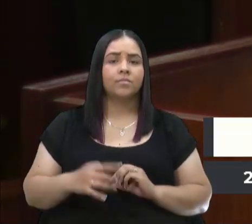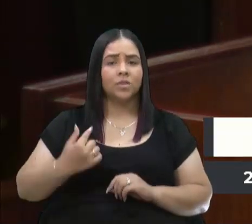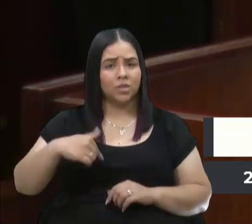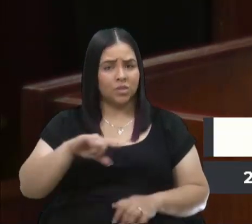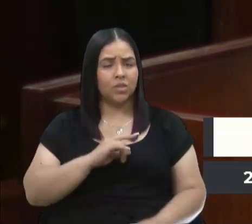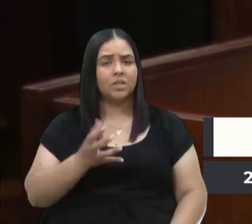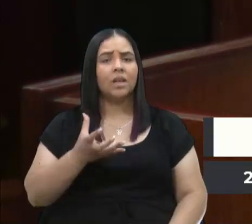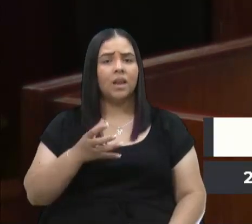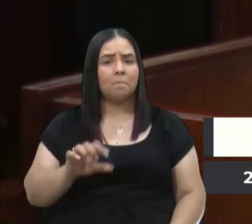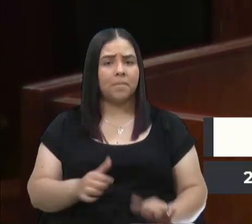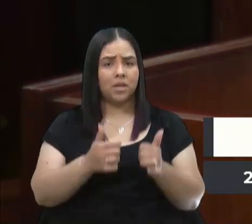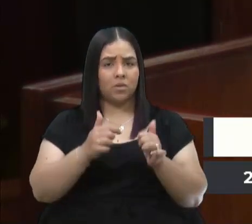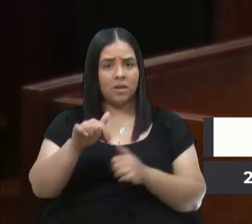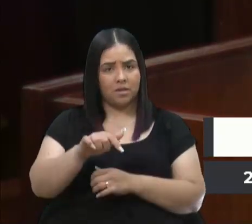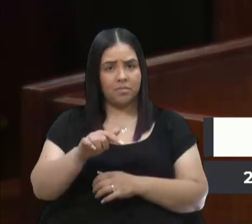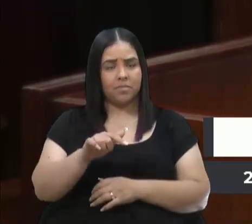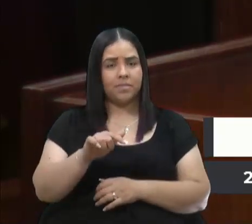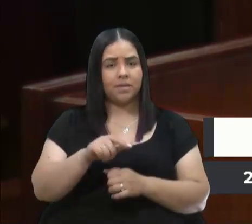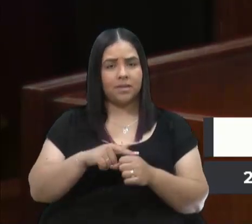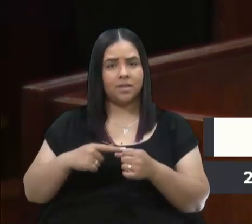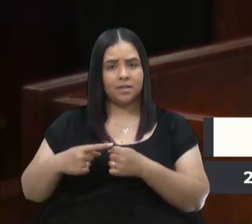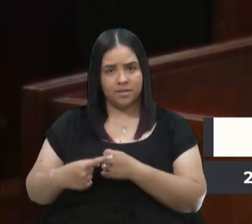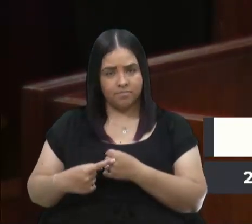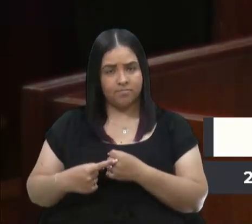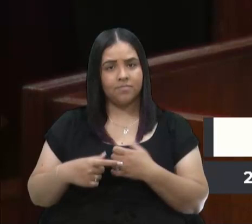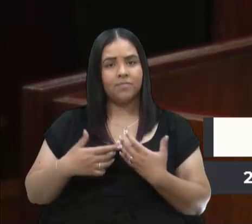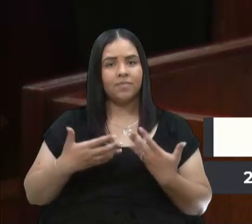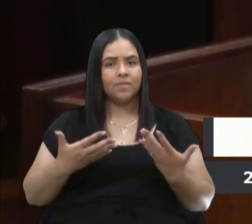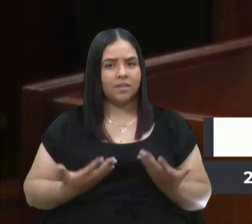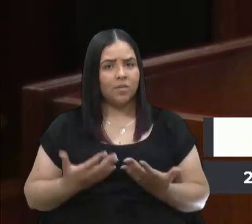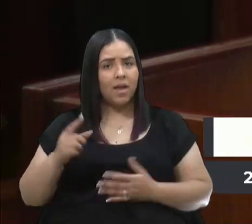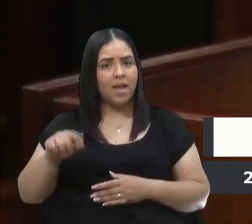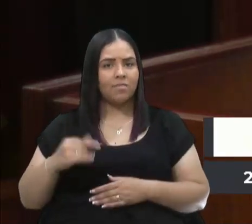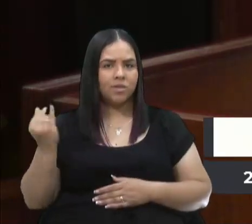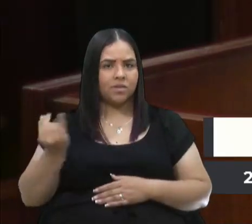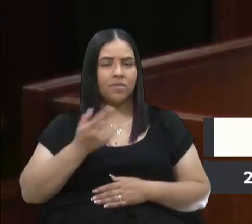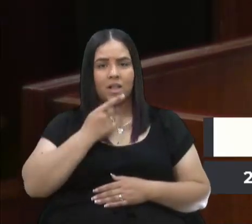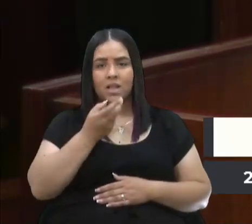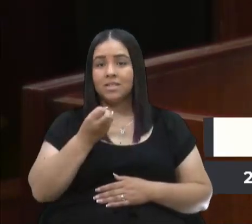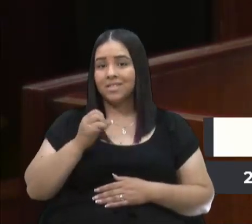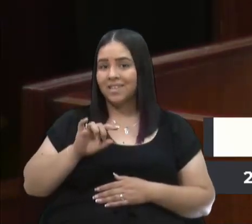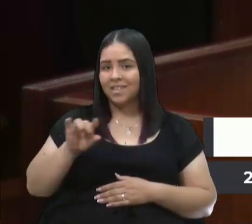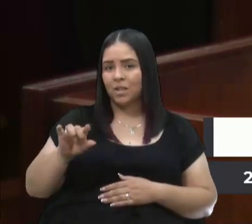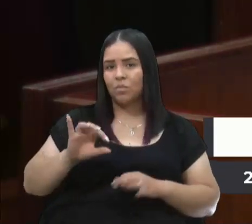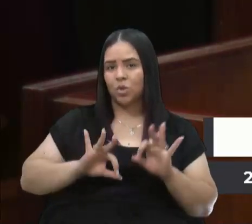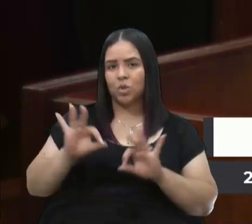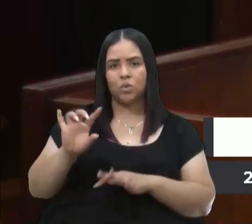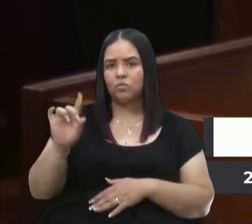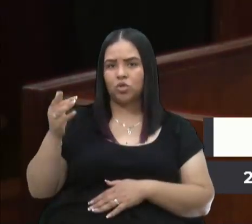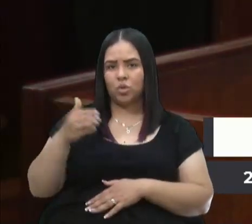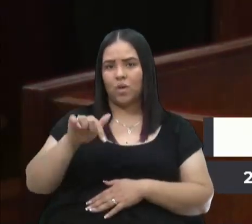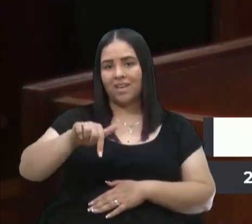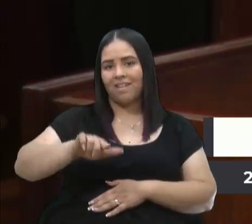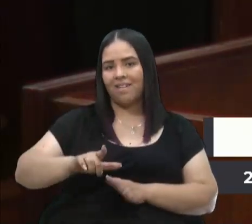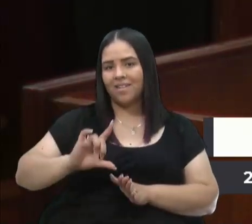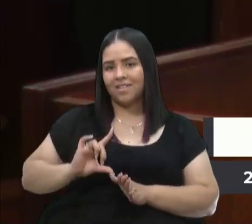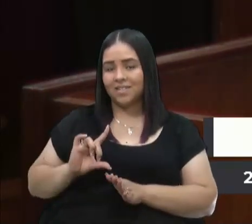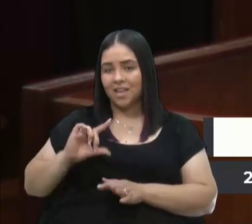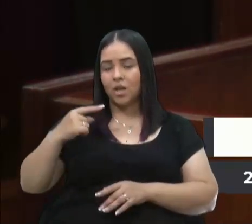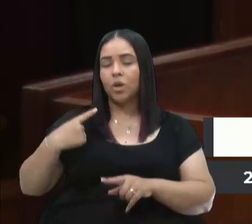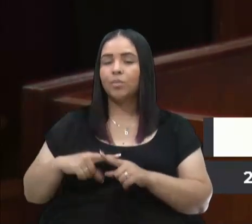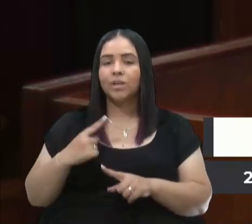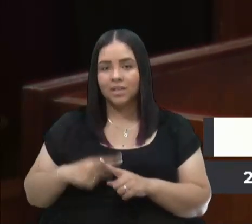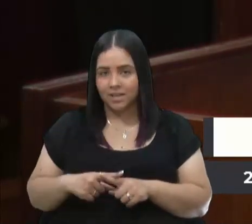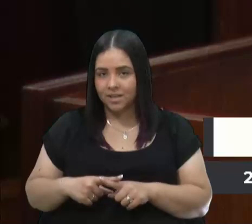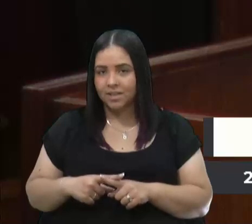melhor para o nosso município. E aí, também é importante dizer que se esse projeto não chegou aqui antes, foi